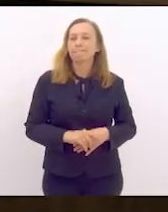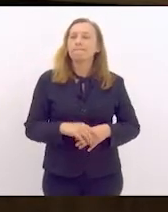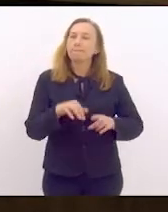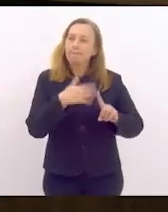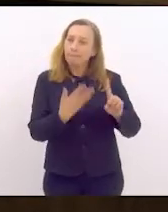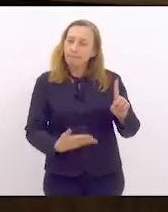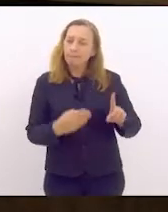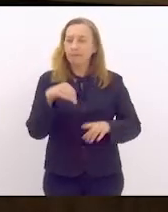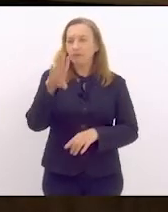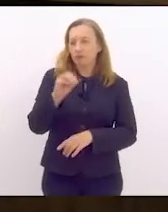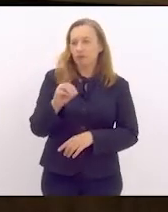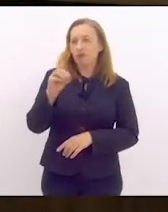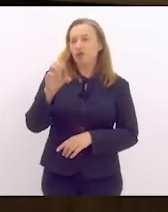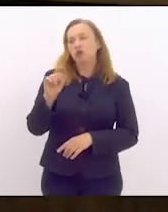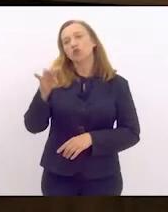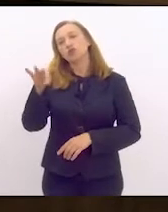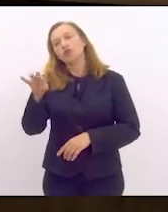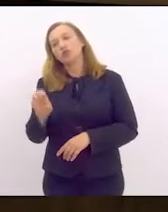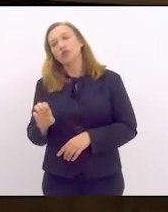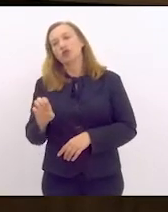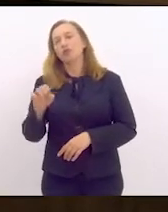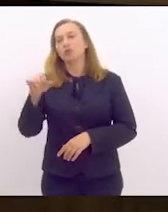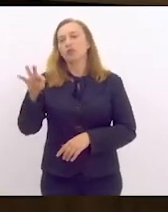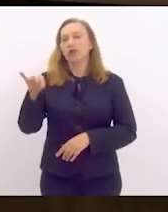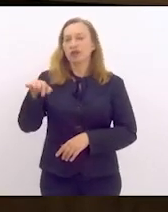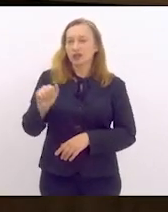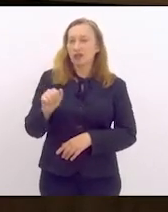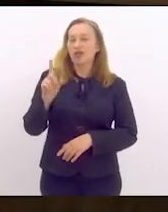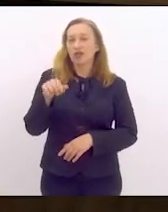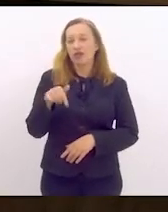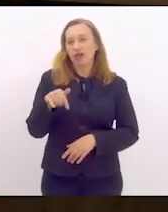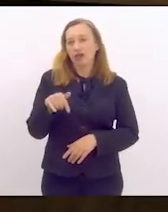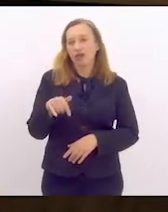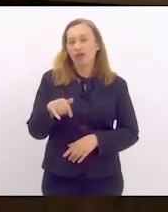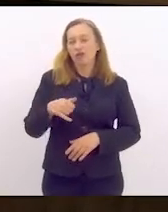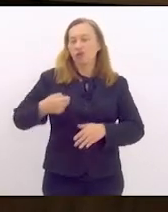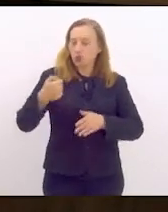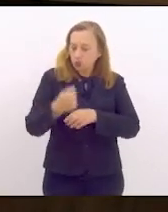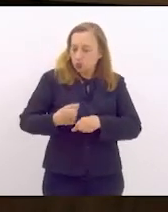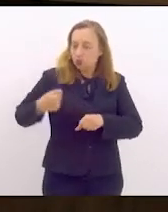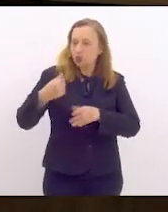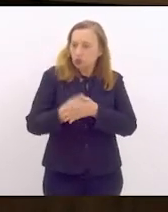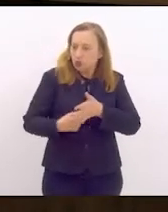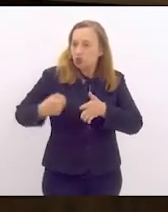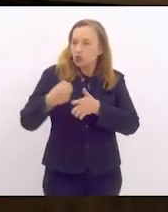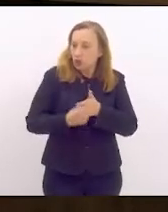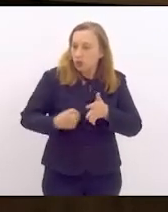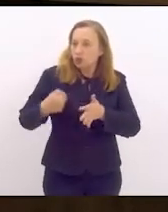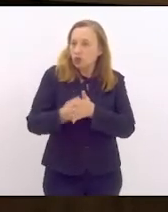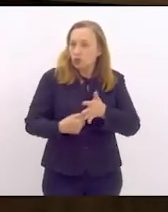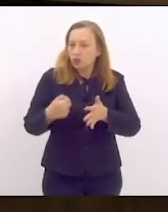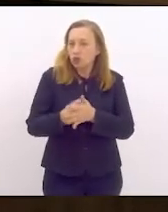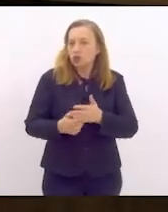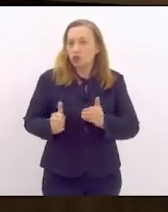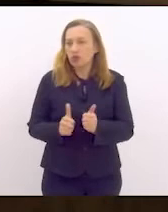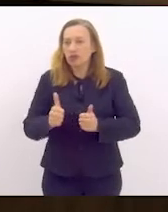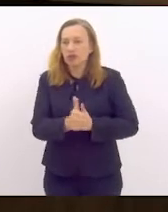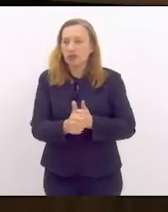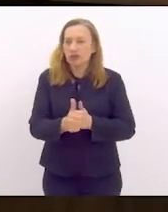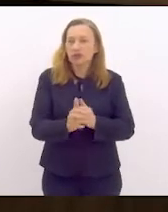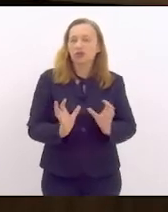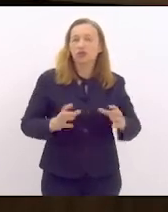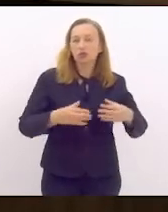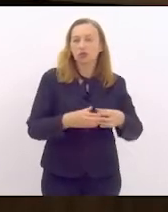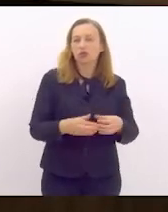homenagear o Bloco Loucura Suburbana nesse momento é uma trincheira de resistência. Nós temos aqui na Assembleia Legislativa uma frente parlamentar muito